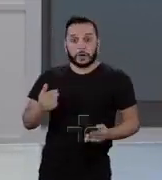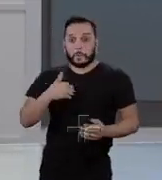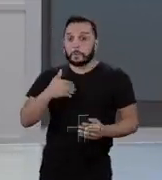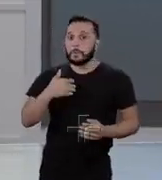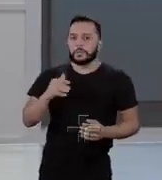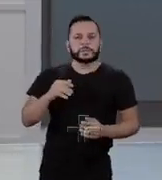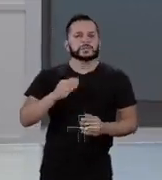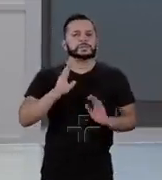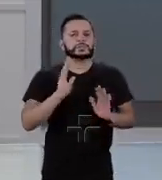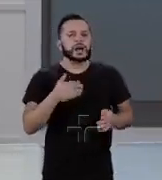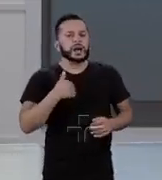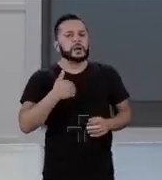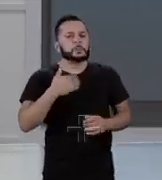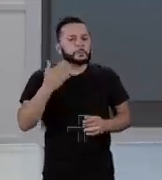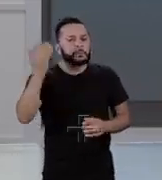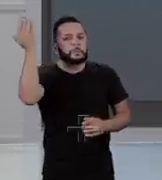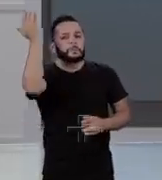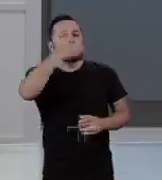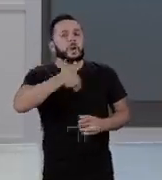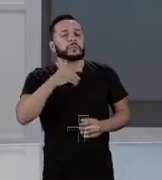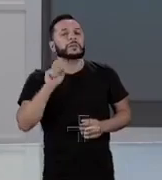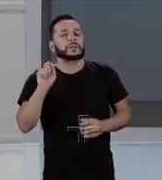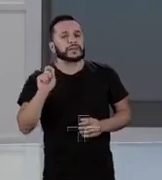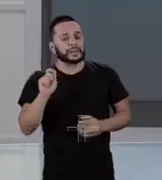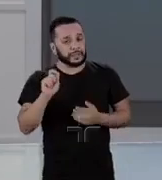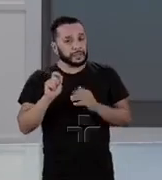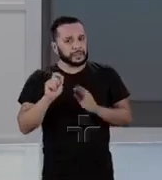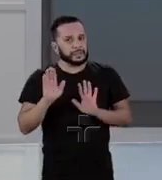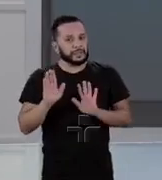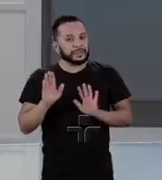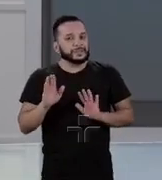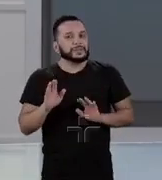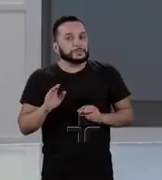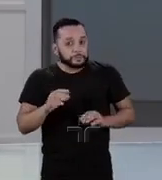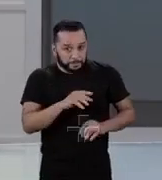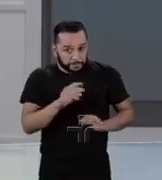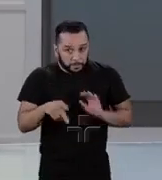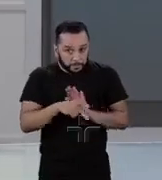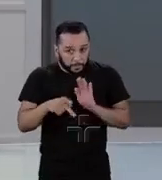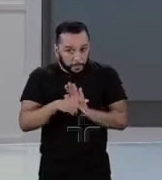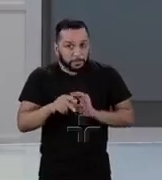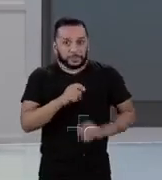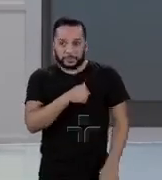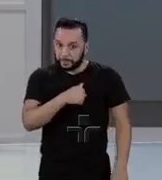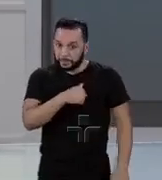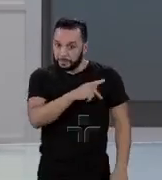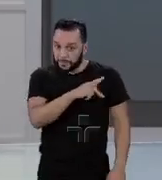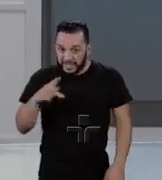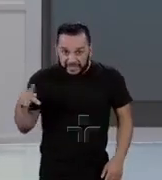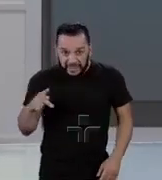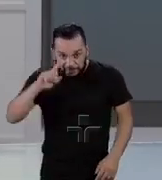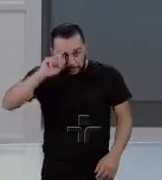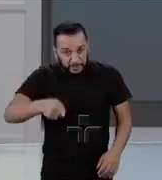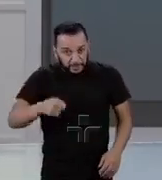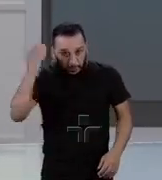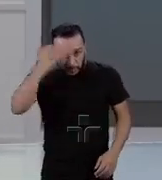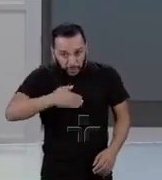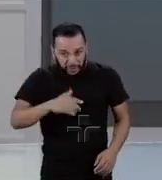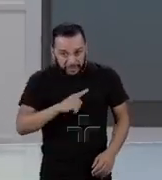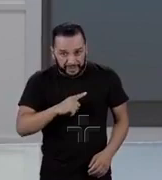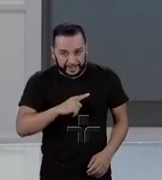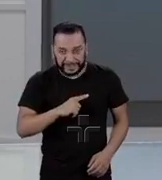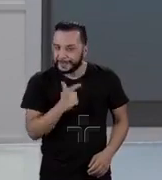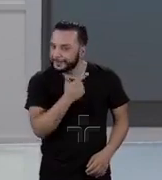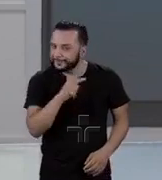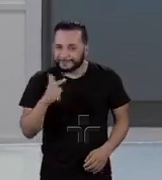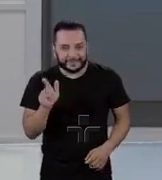foi o Kremlin que fez isso, né? É importante, inclusive, que quando a gente olha do ponto de vista da Rússia, a Rússia